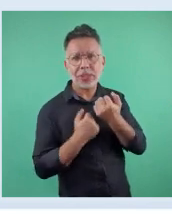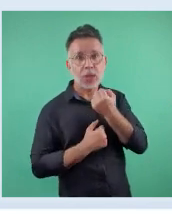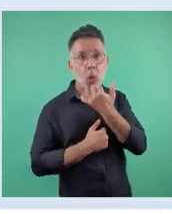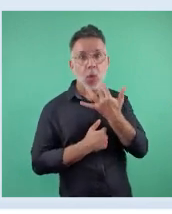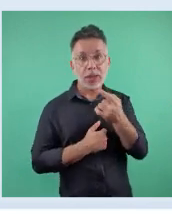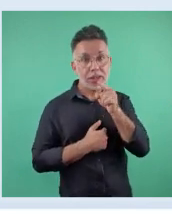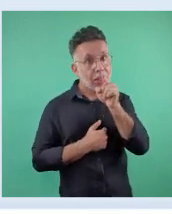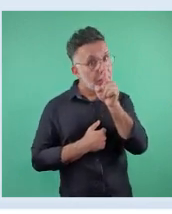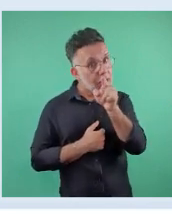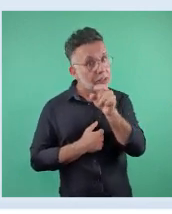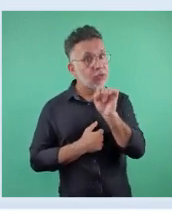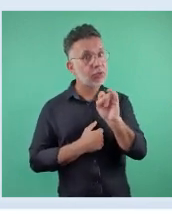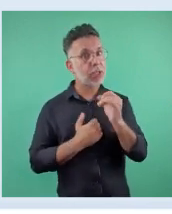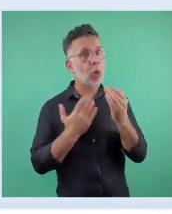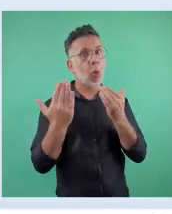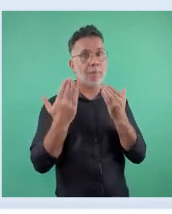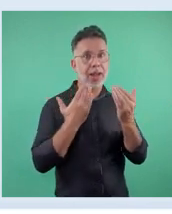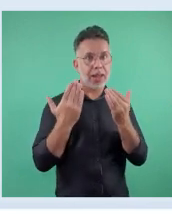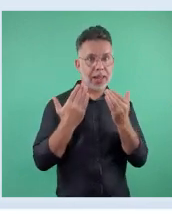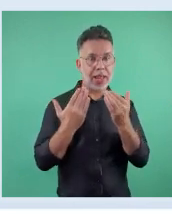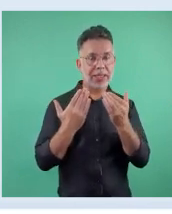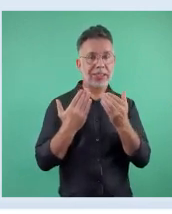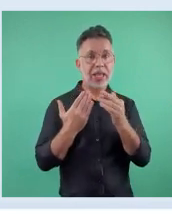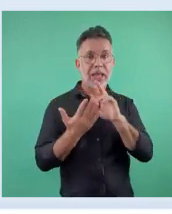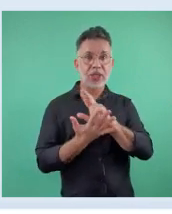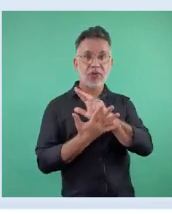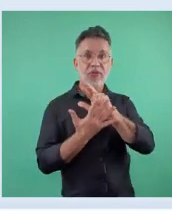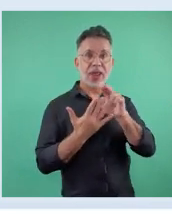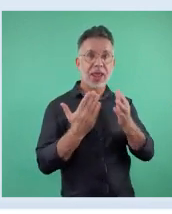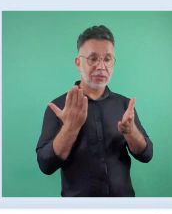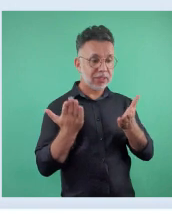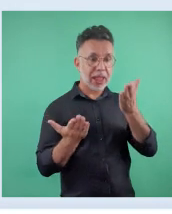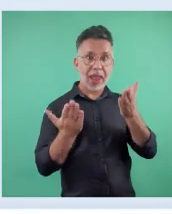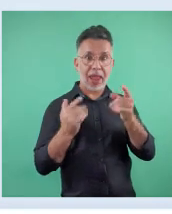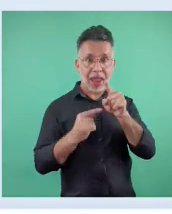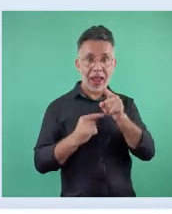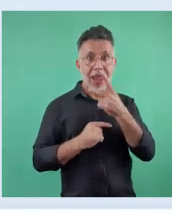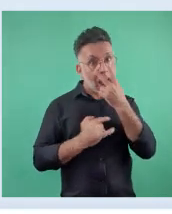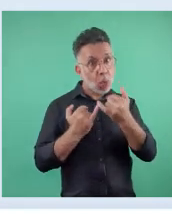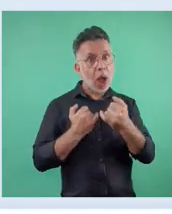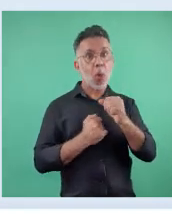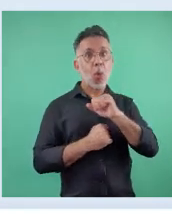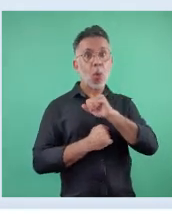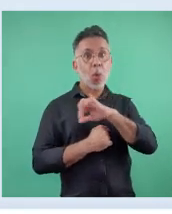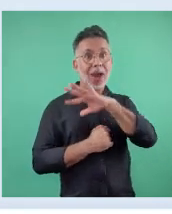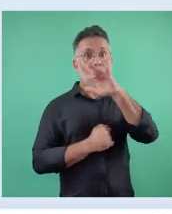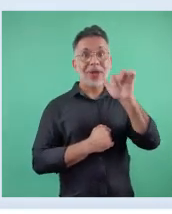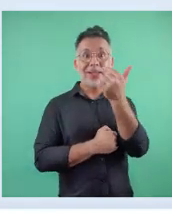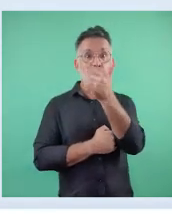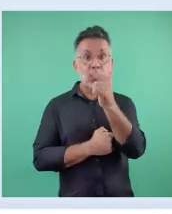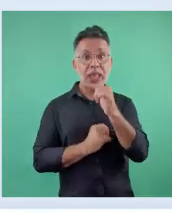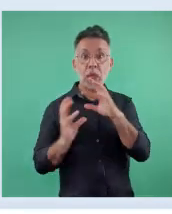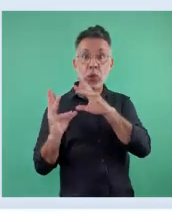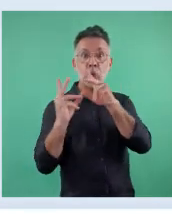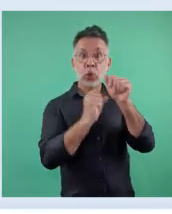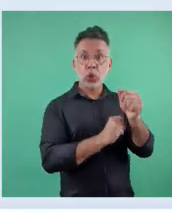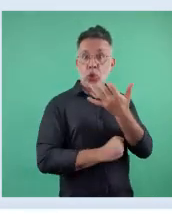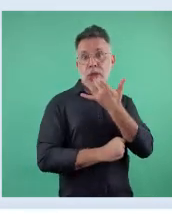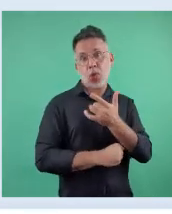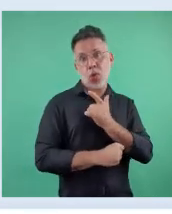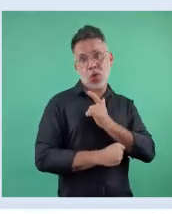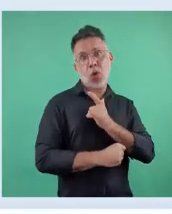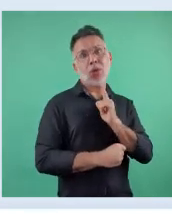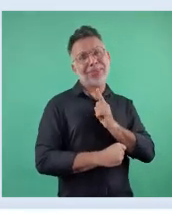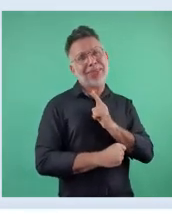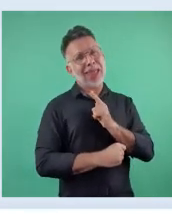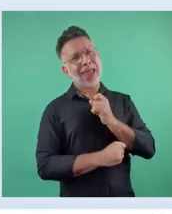e faltassem algumas cores. Então, isso, se você comparar os diferentes graus da perda auditiva, é como se fosse um